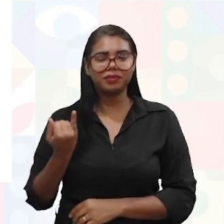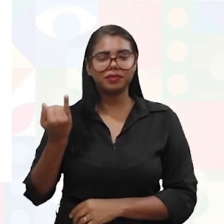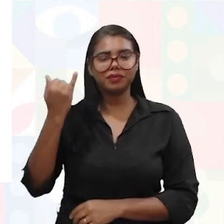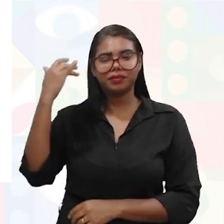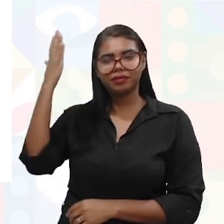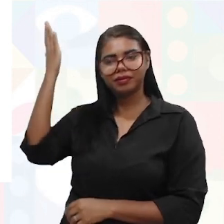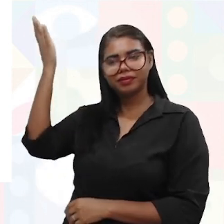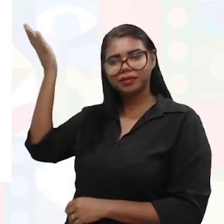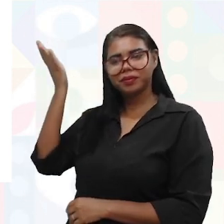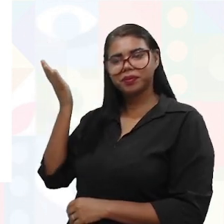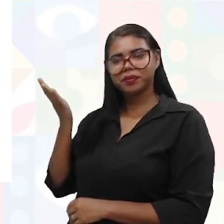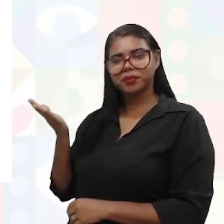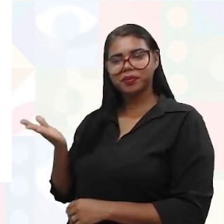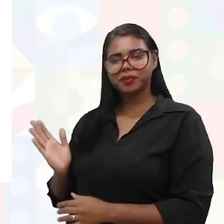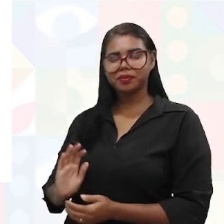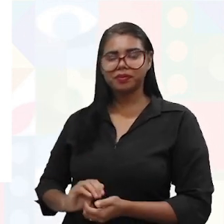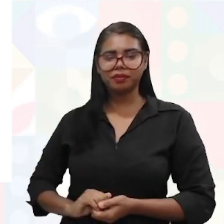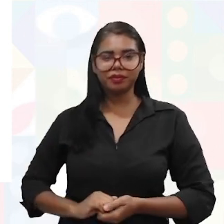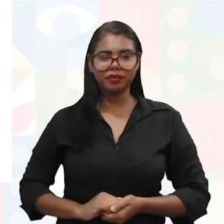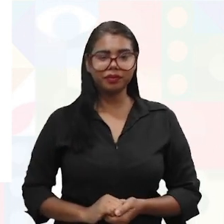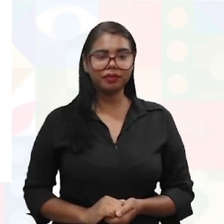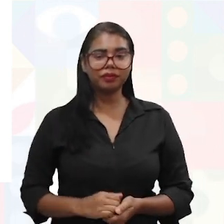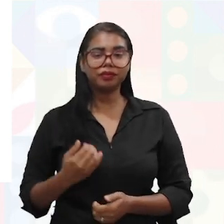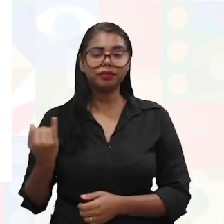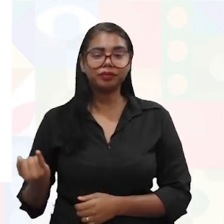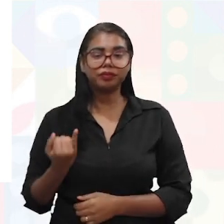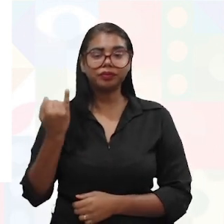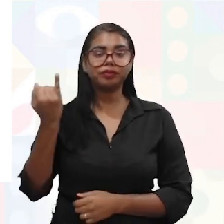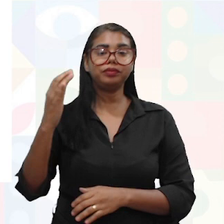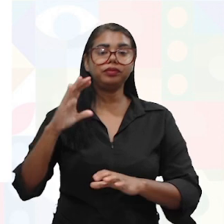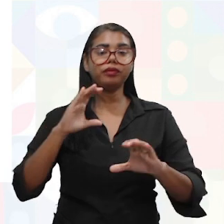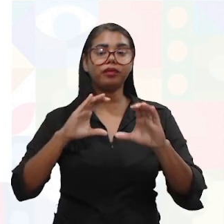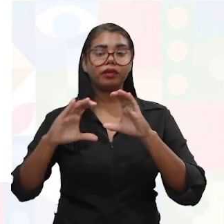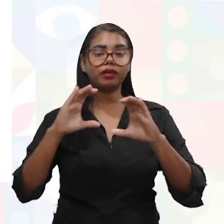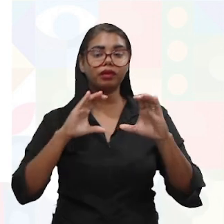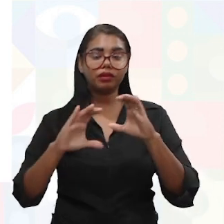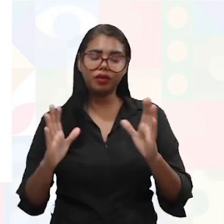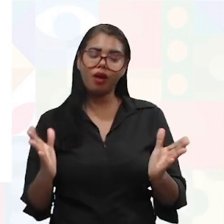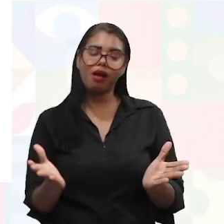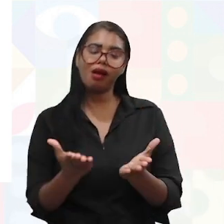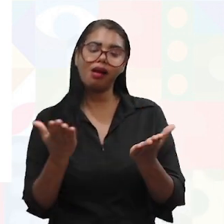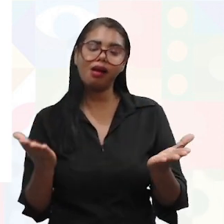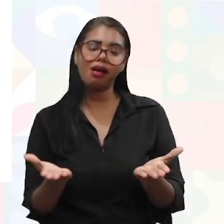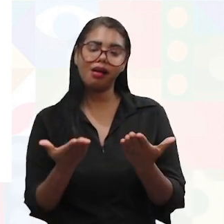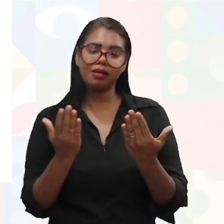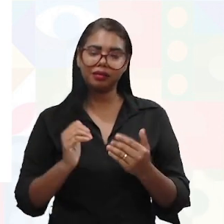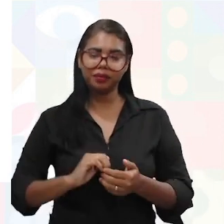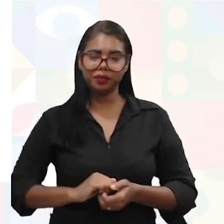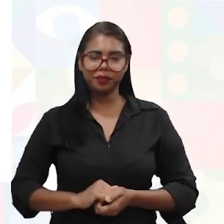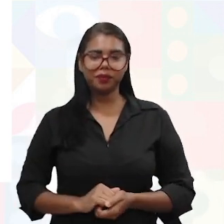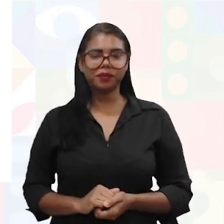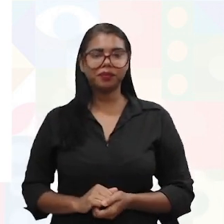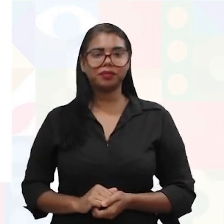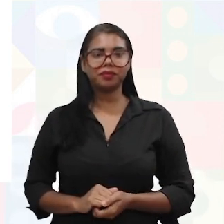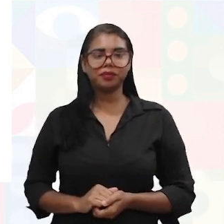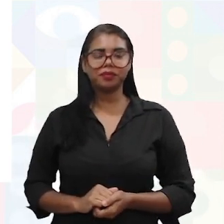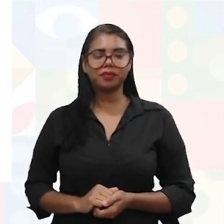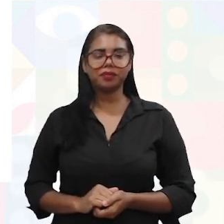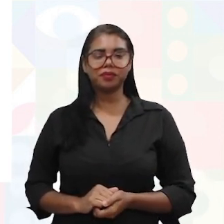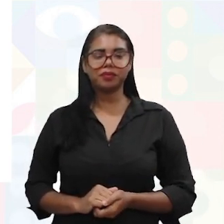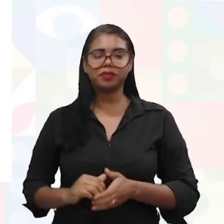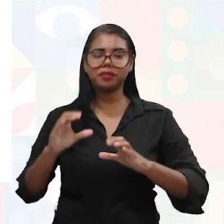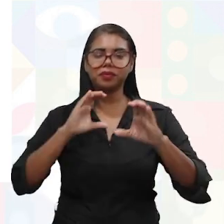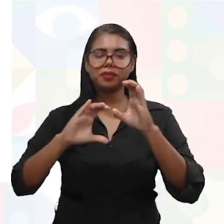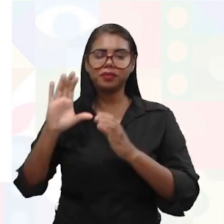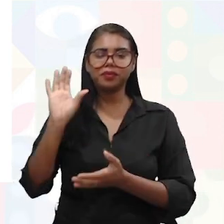essencial Outro ponto importante é a comunicação e a motivação a comunicação assertiva